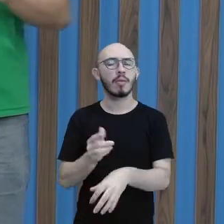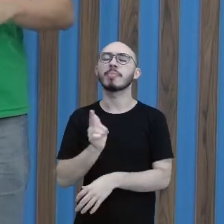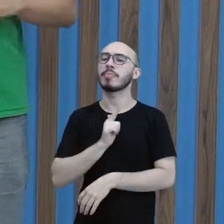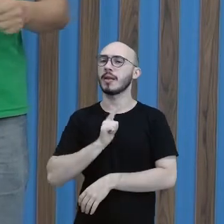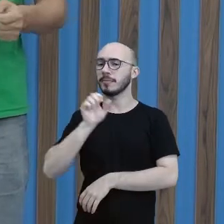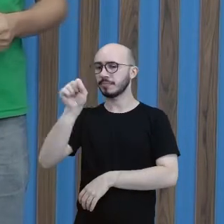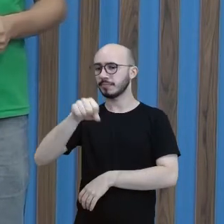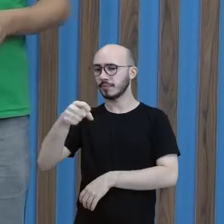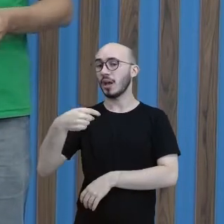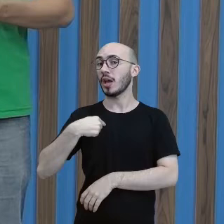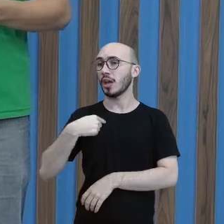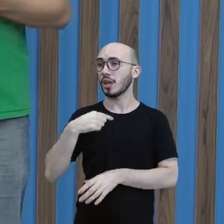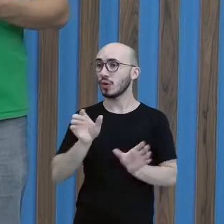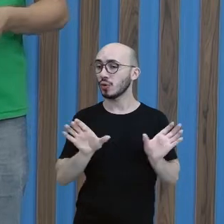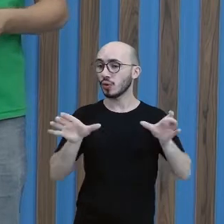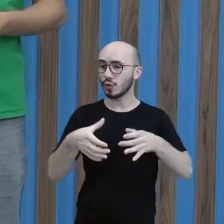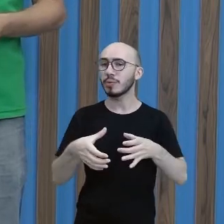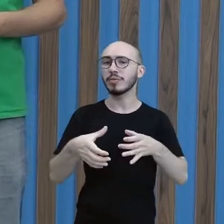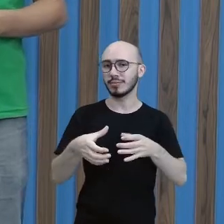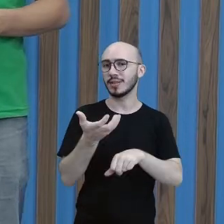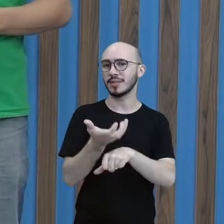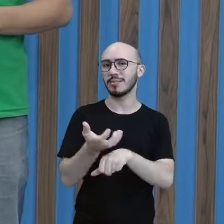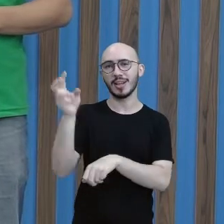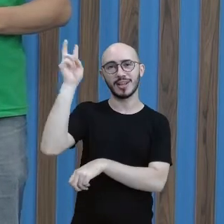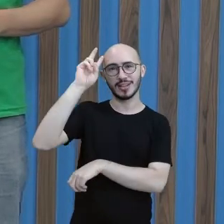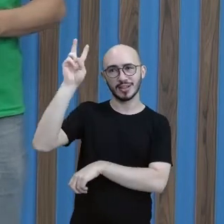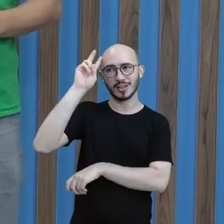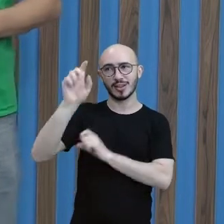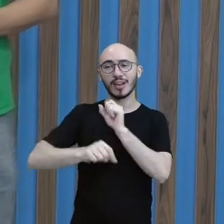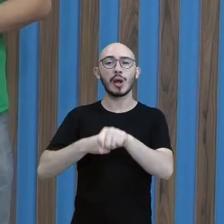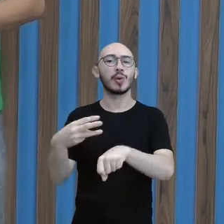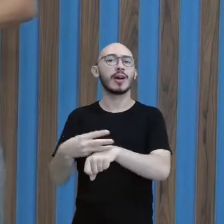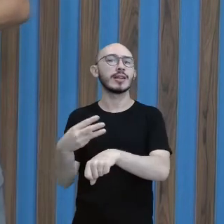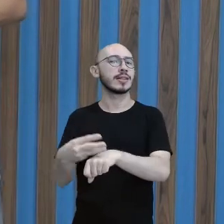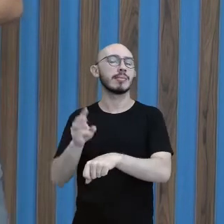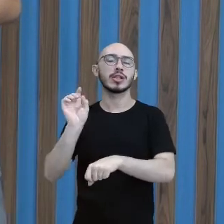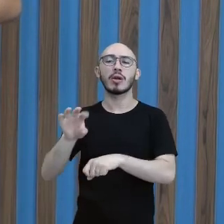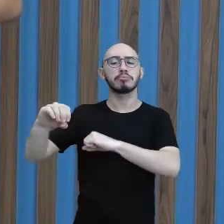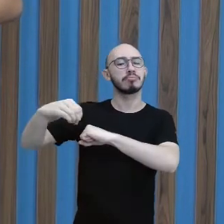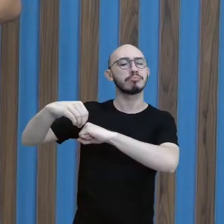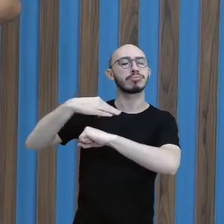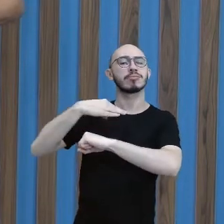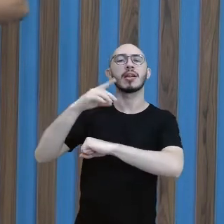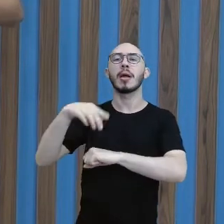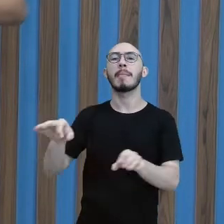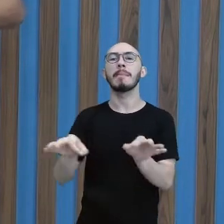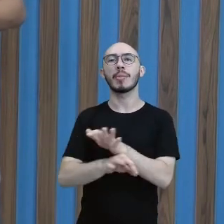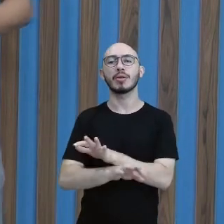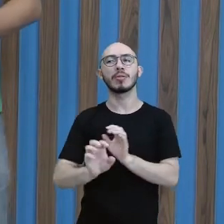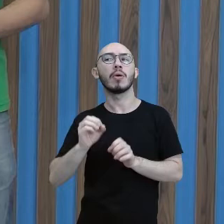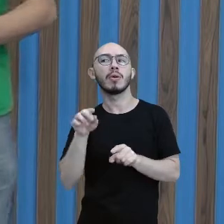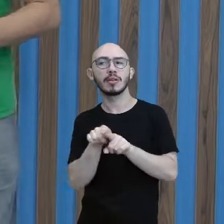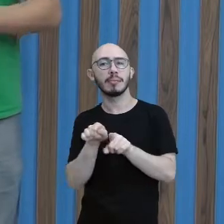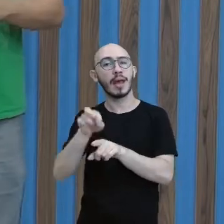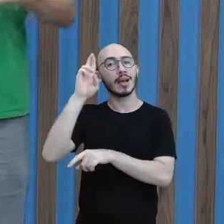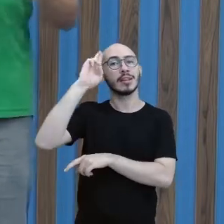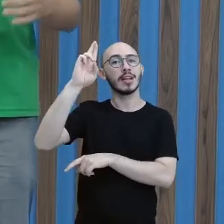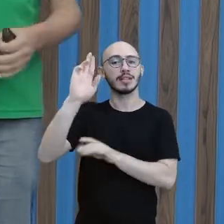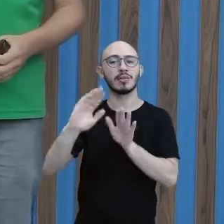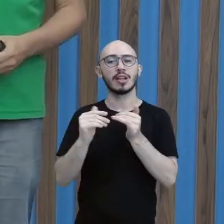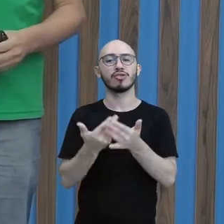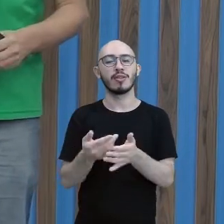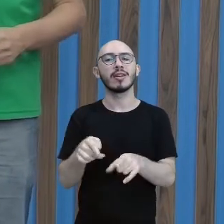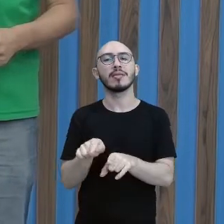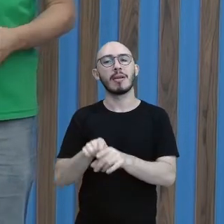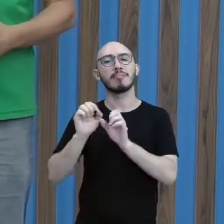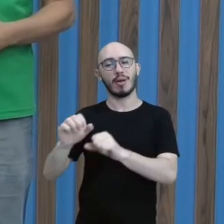estou lá no grupo de história, né? É só falar diretamente comigo pelo Zap. E, né, caso não, a direção da escola pode procurar a nossa direção e o